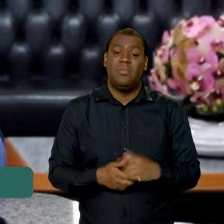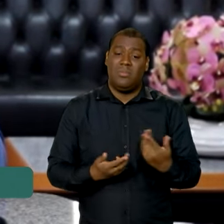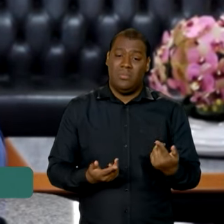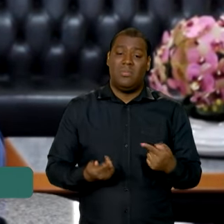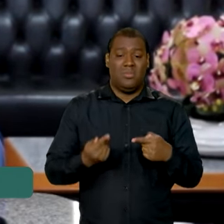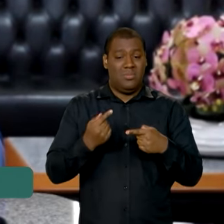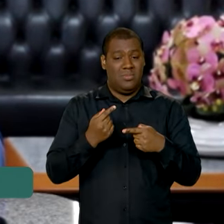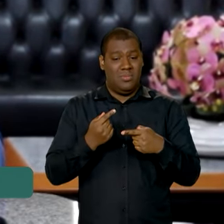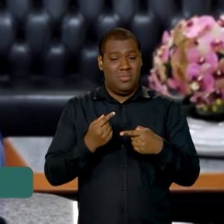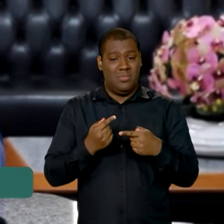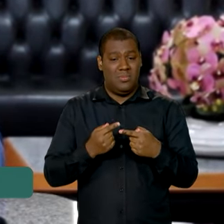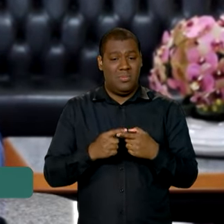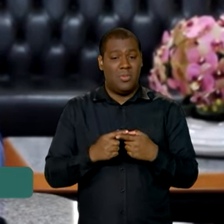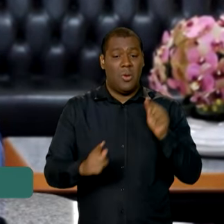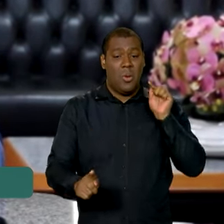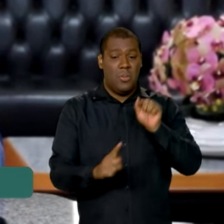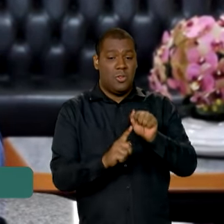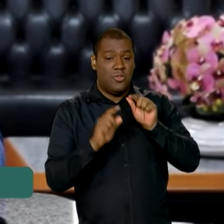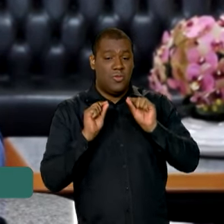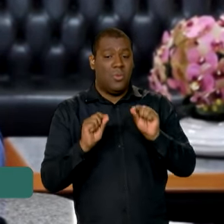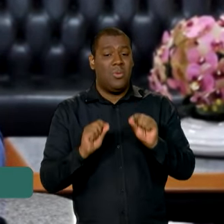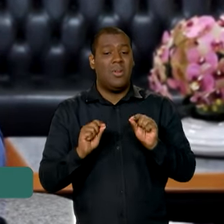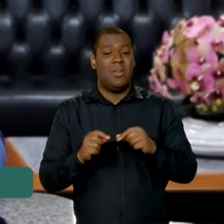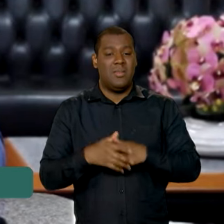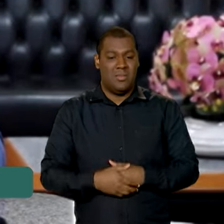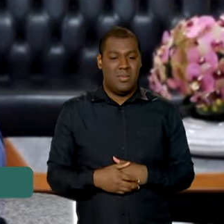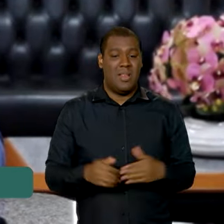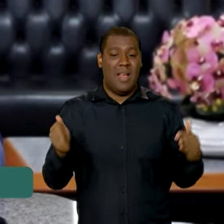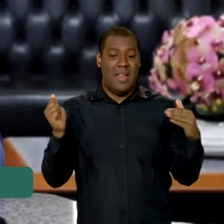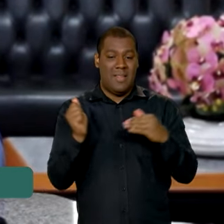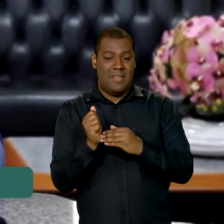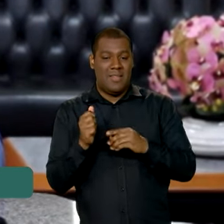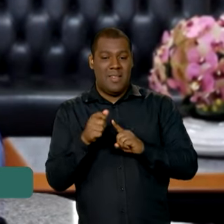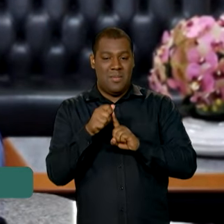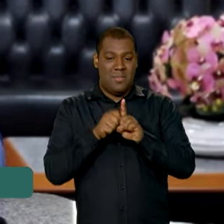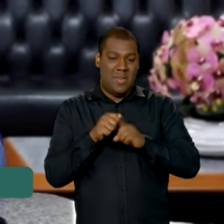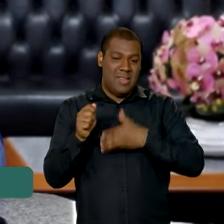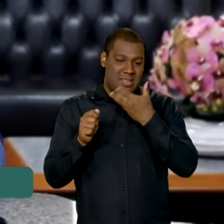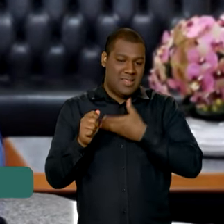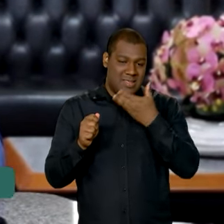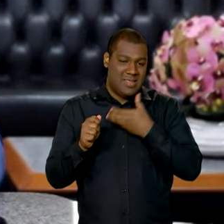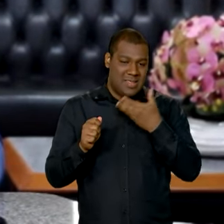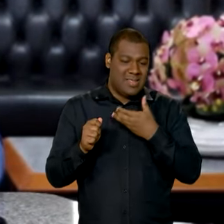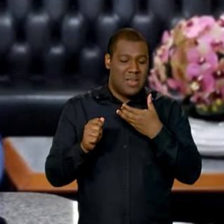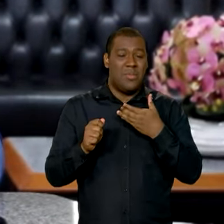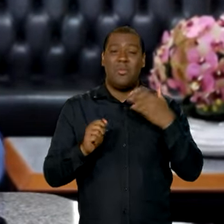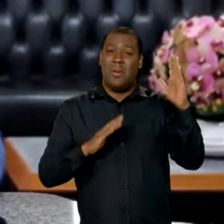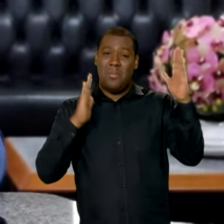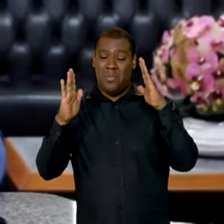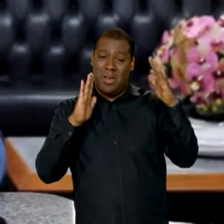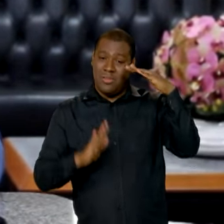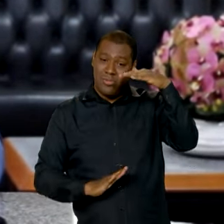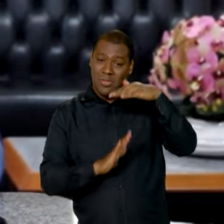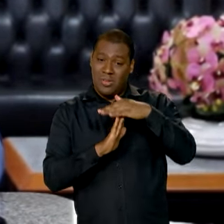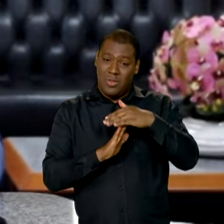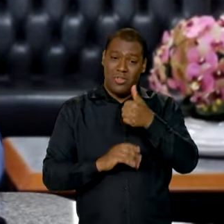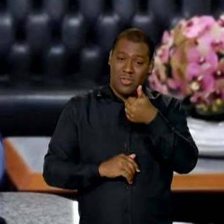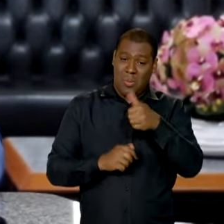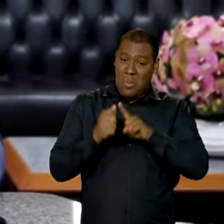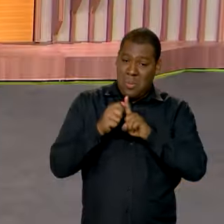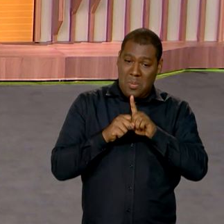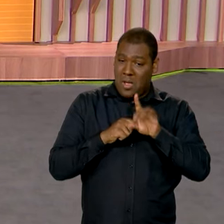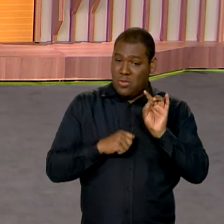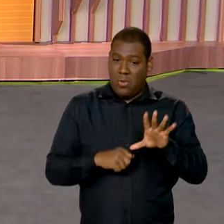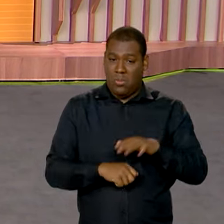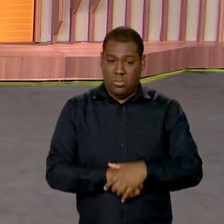dias. Nosso objetivo para o final do ano é ficar em dias e não mais em semanas, mas não estamos mais em meses, isso que é mais